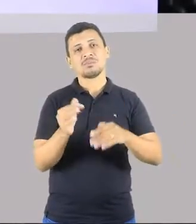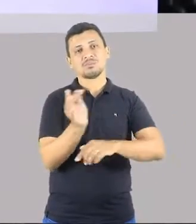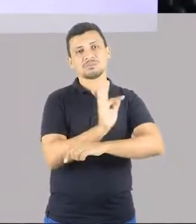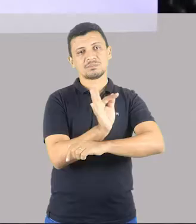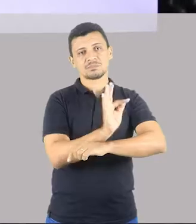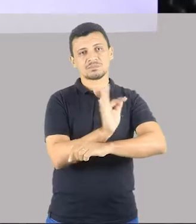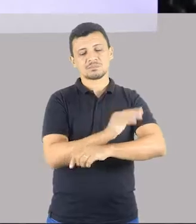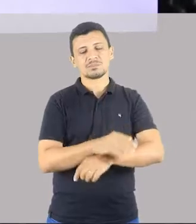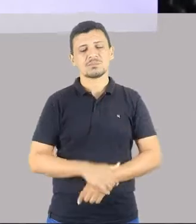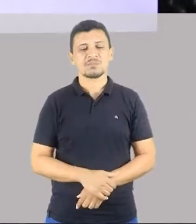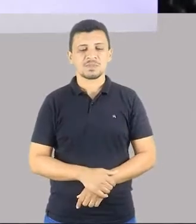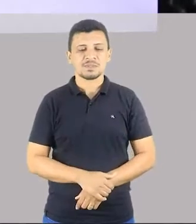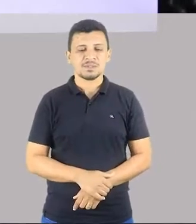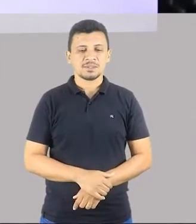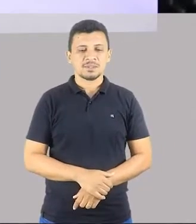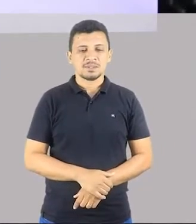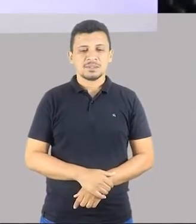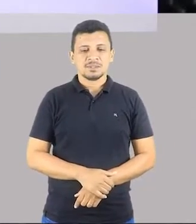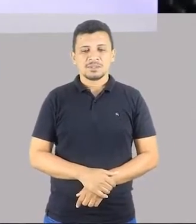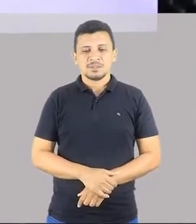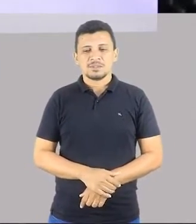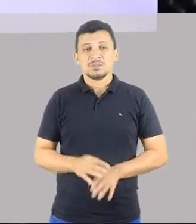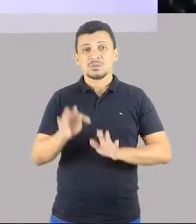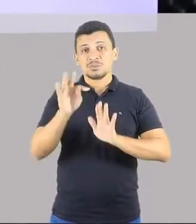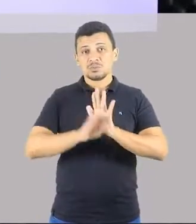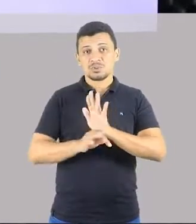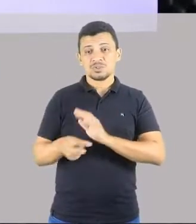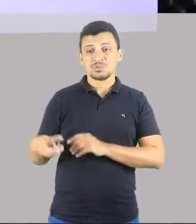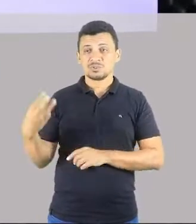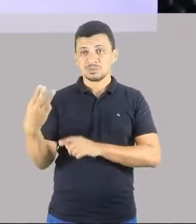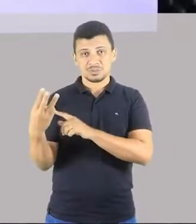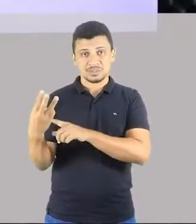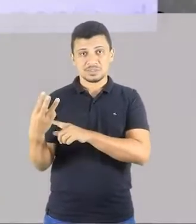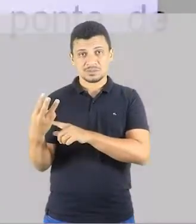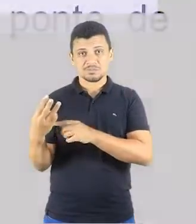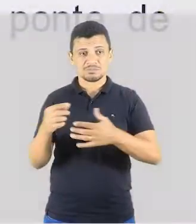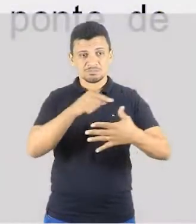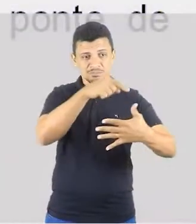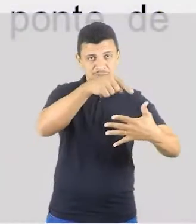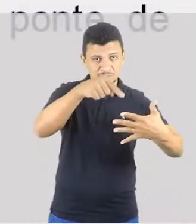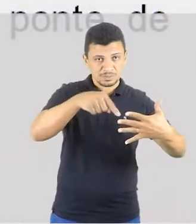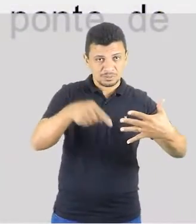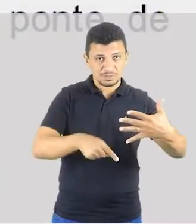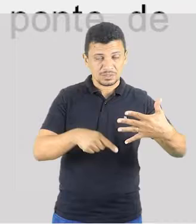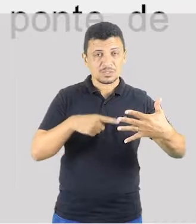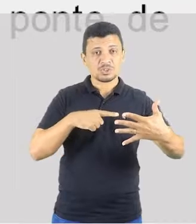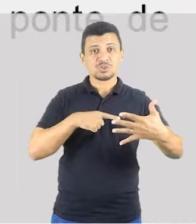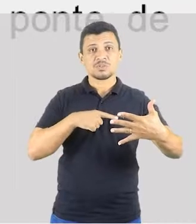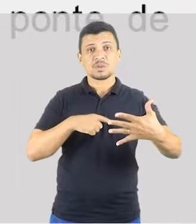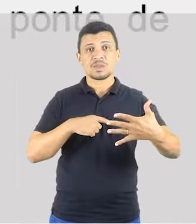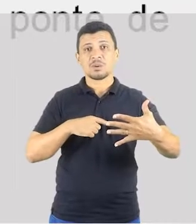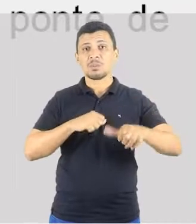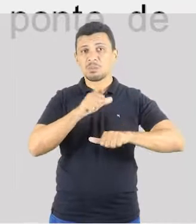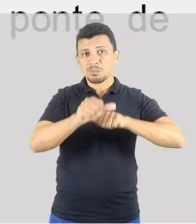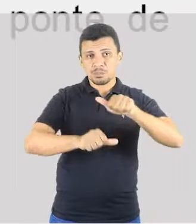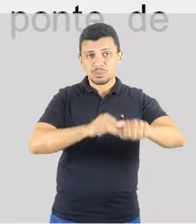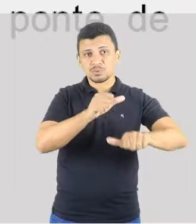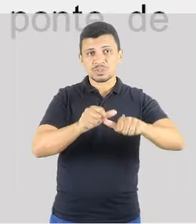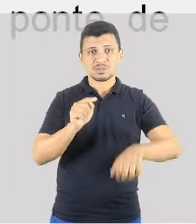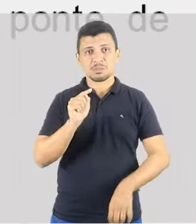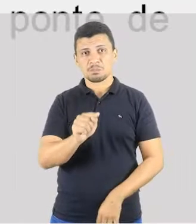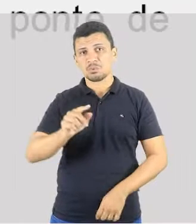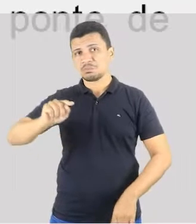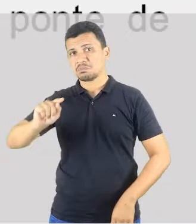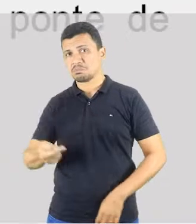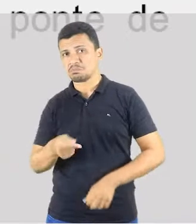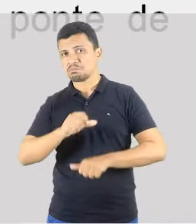culta. Então, os seguintes trechos do texto 3 tiveram sua pontuação alterada. A alteração